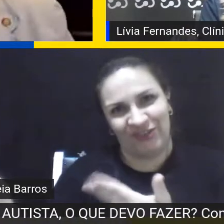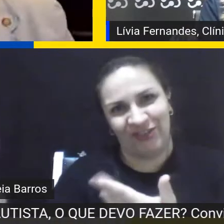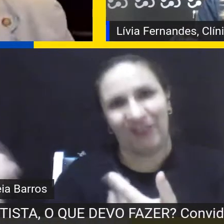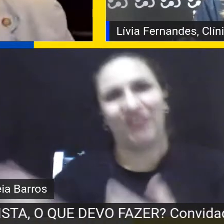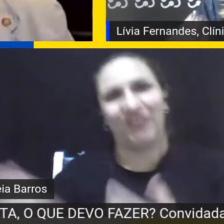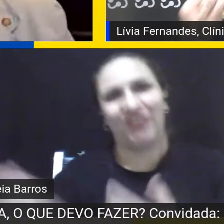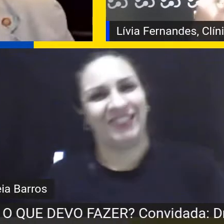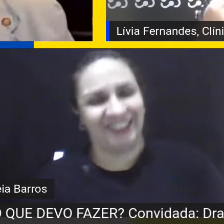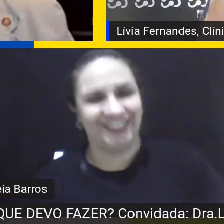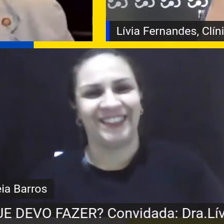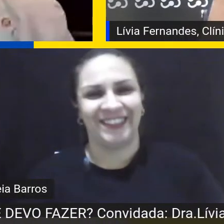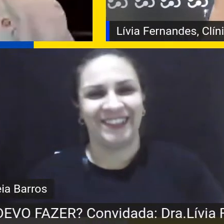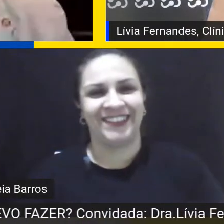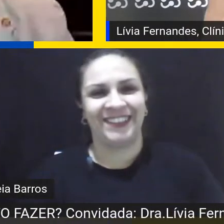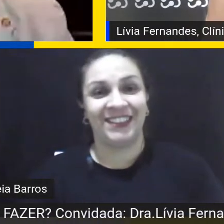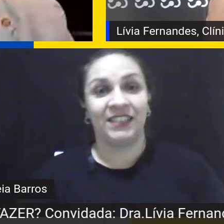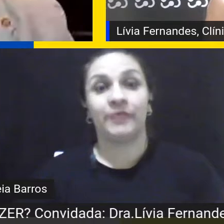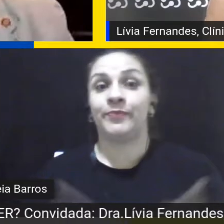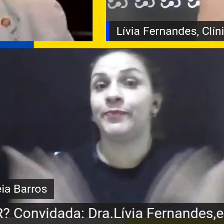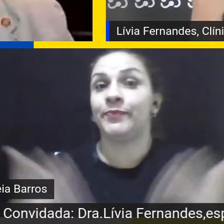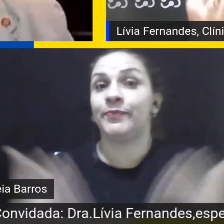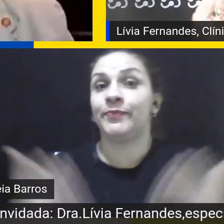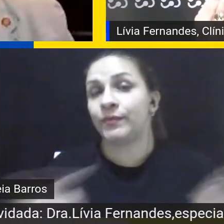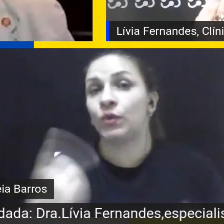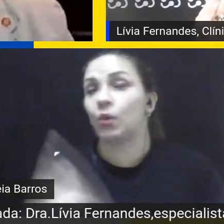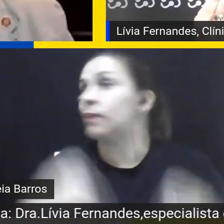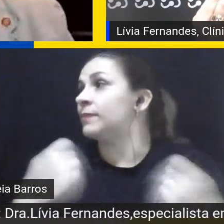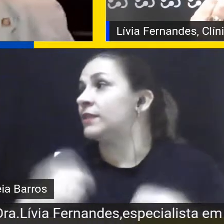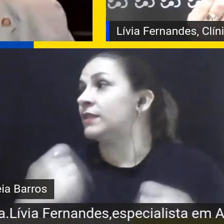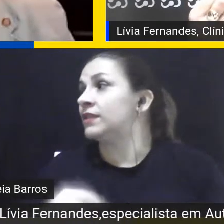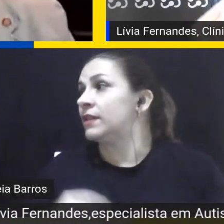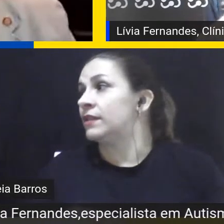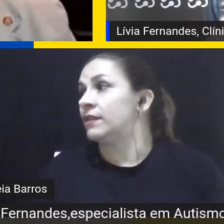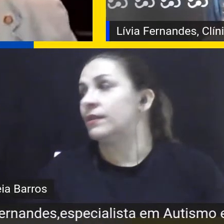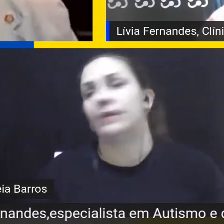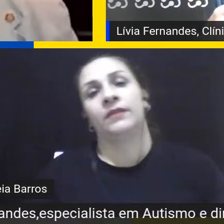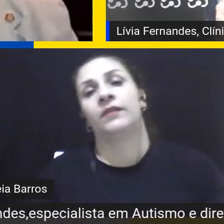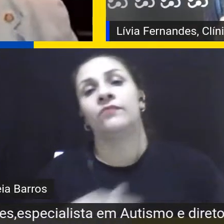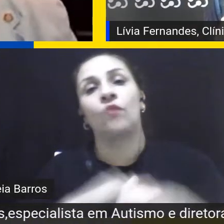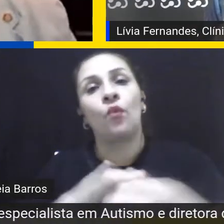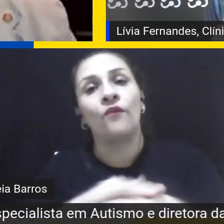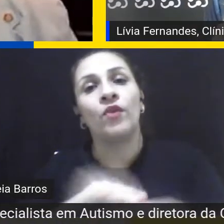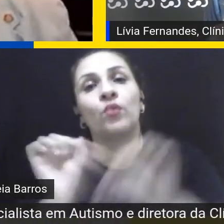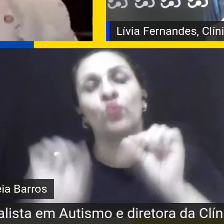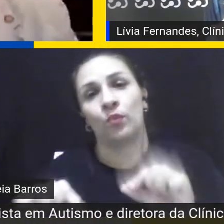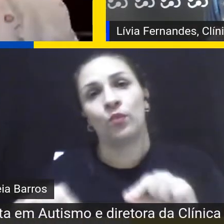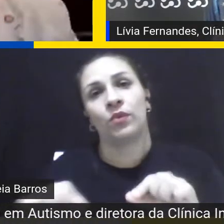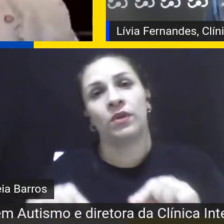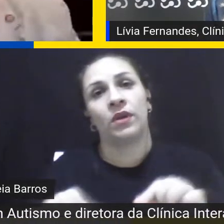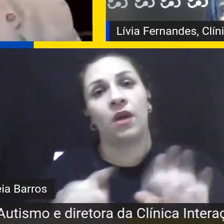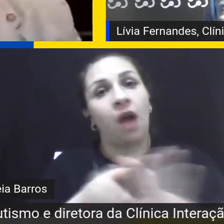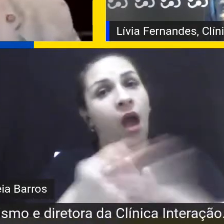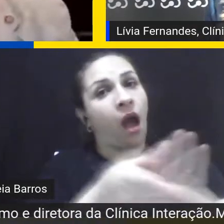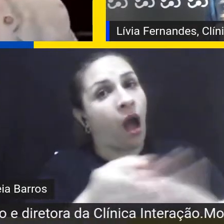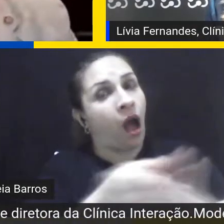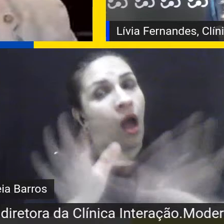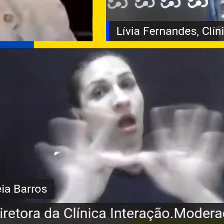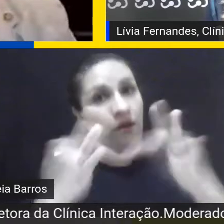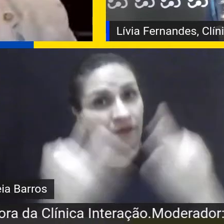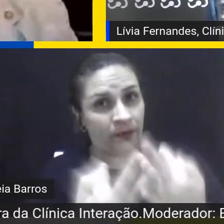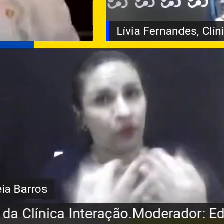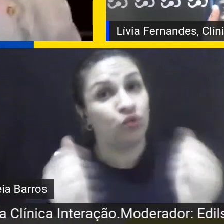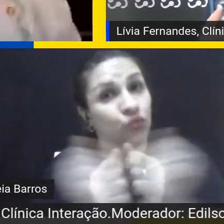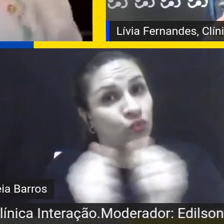desse adolescente. Então, o que a gente sempre conversa? A gente sempre conversa com a família e com o